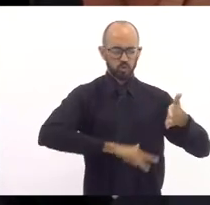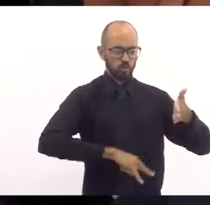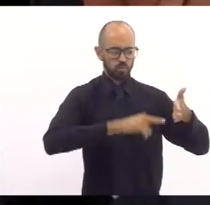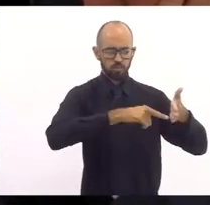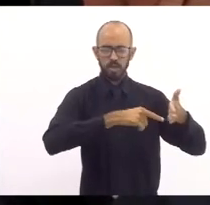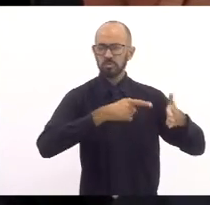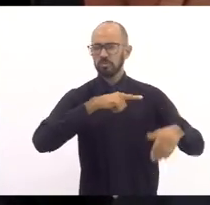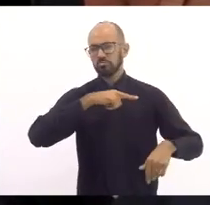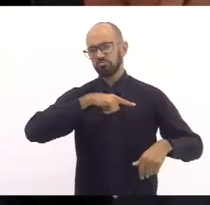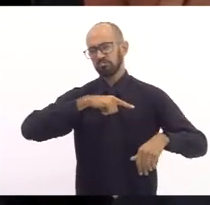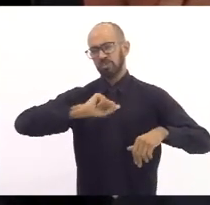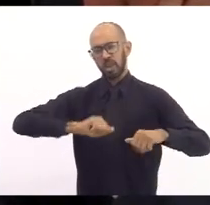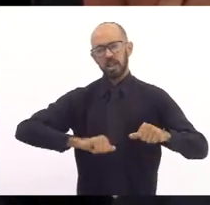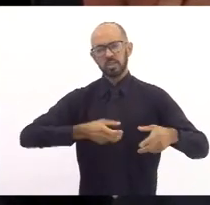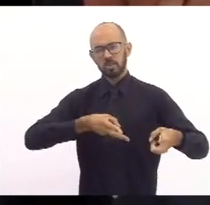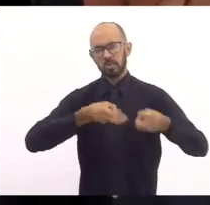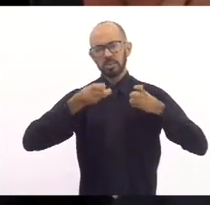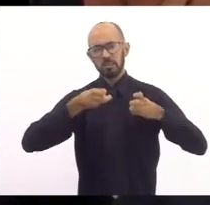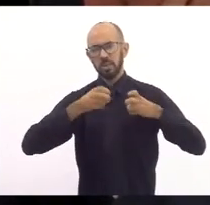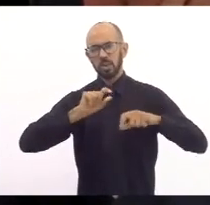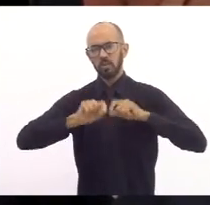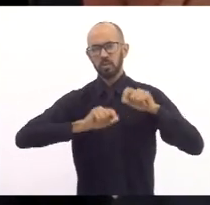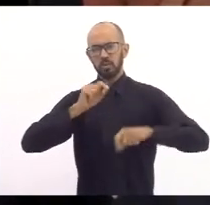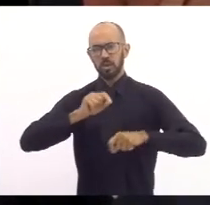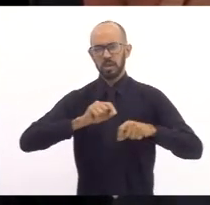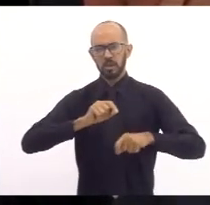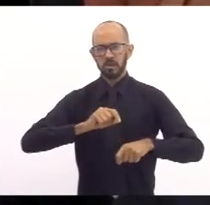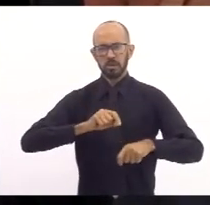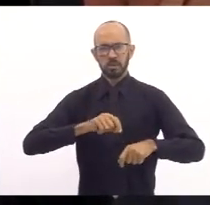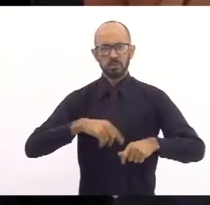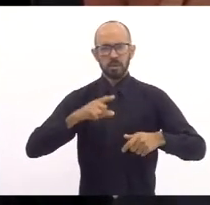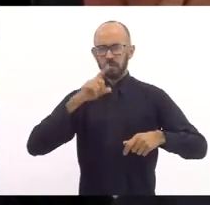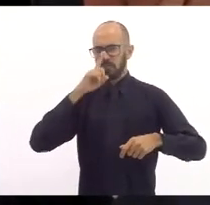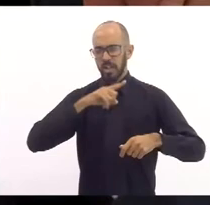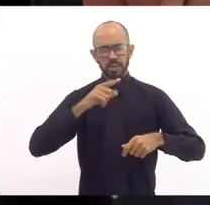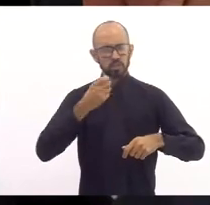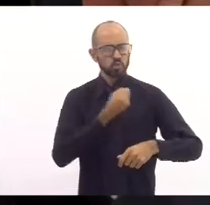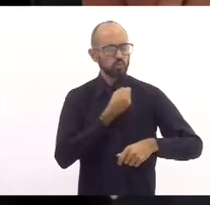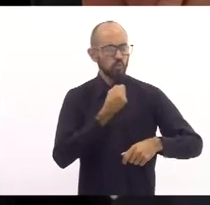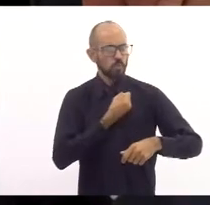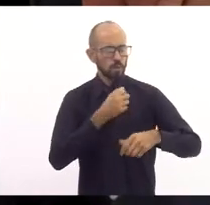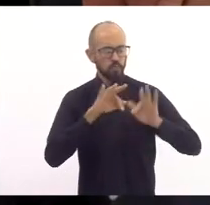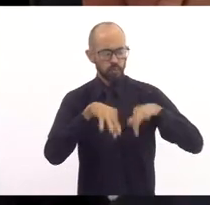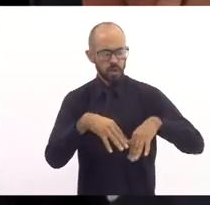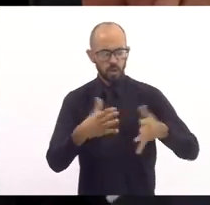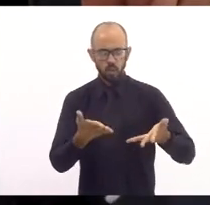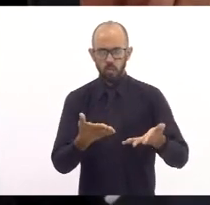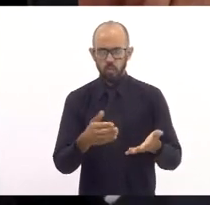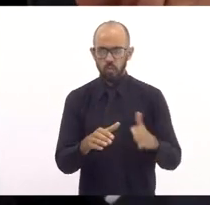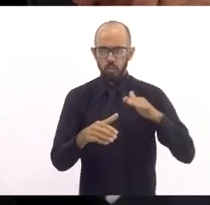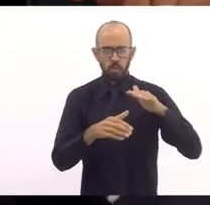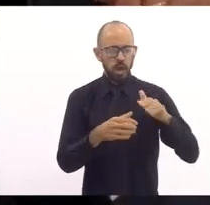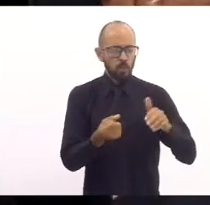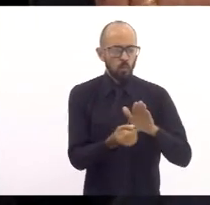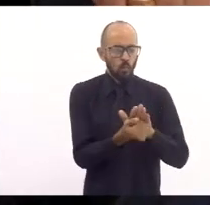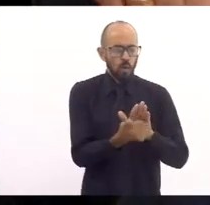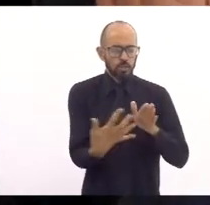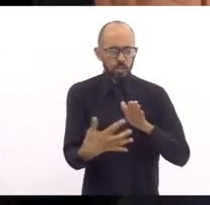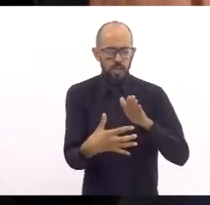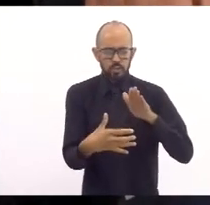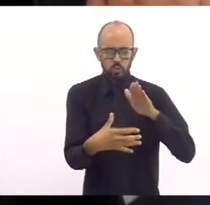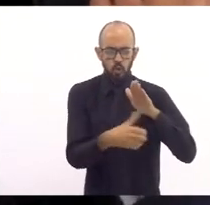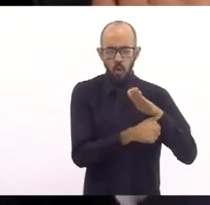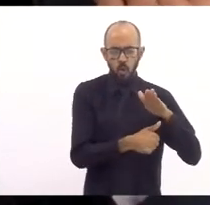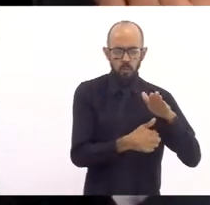uma desproporcionalidade de eventos, de ocorrência final, de número final. O número de furto de cabos não poderia,